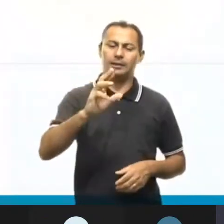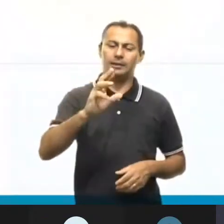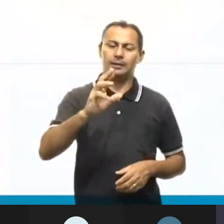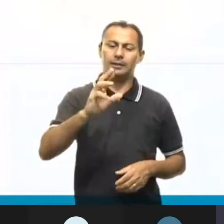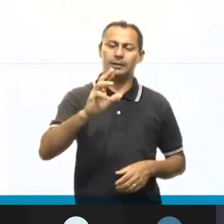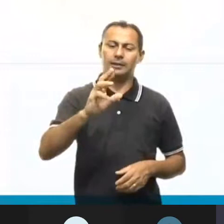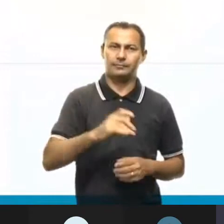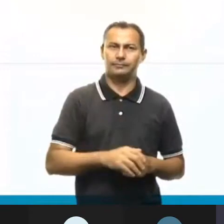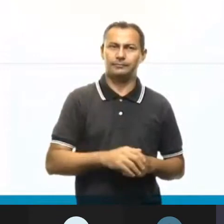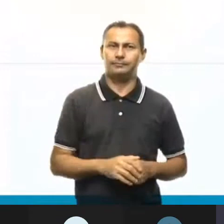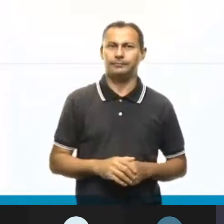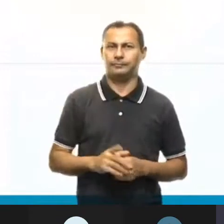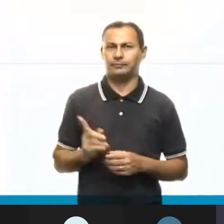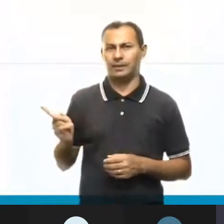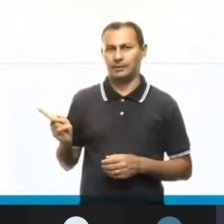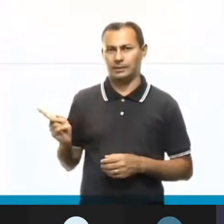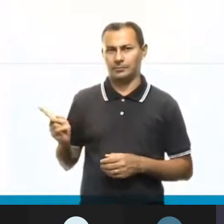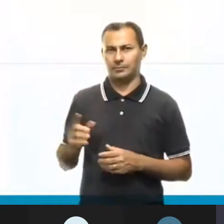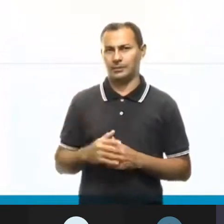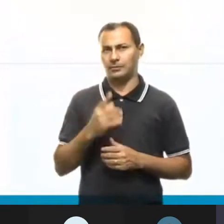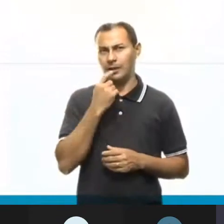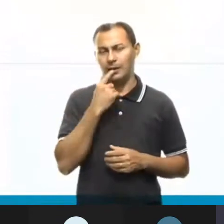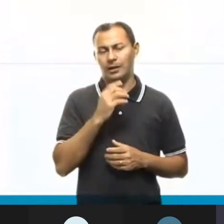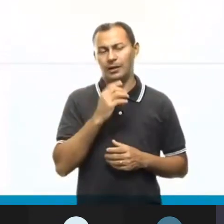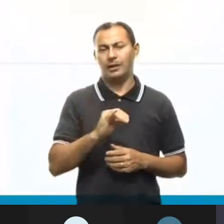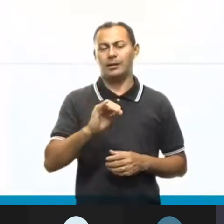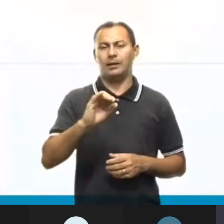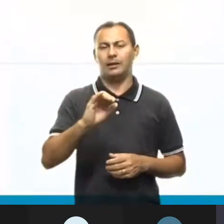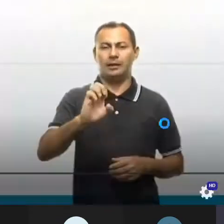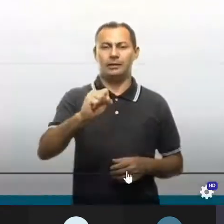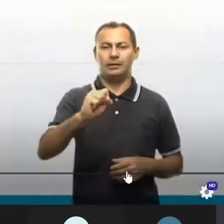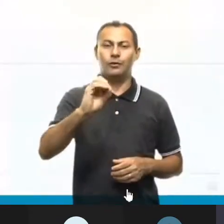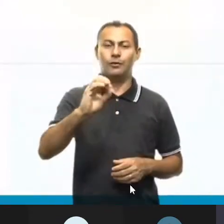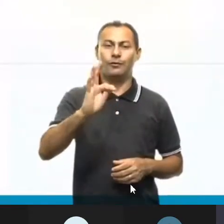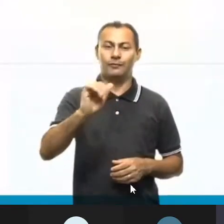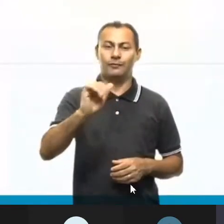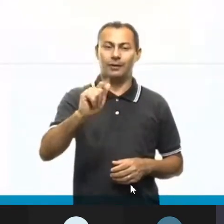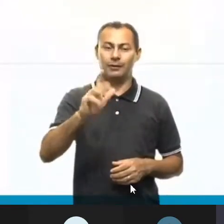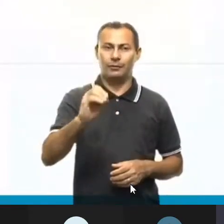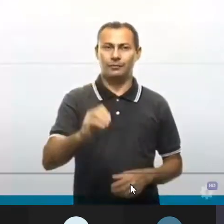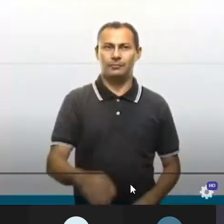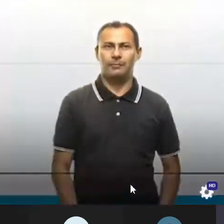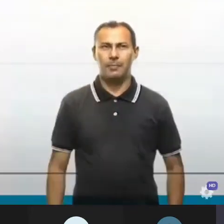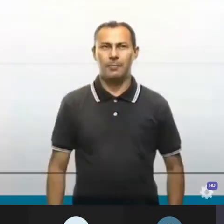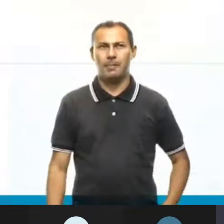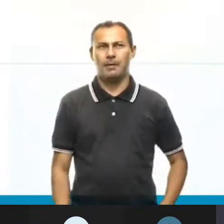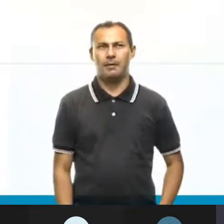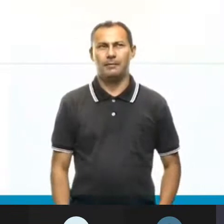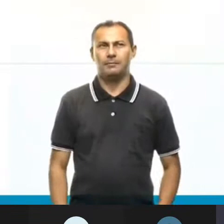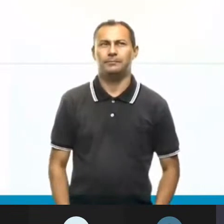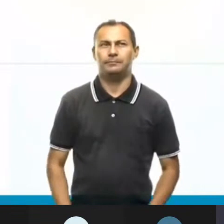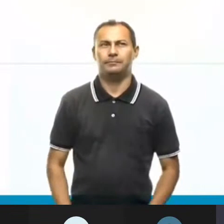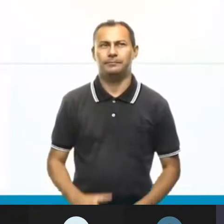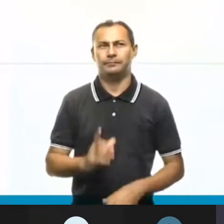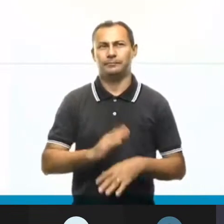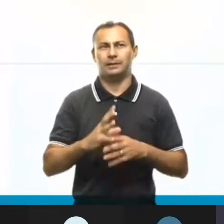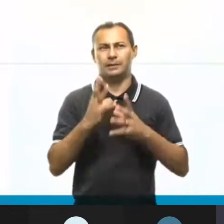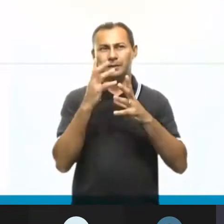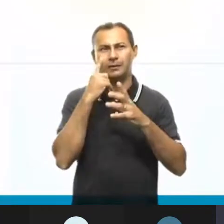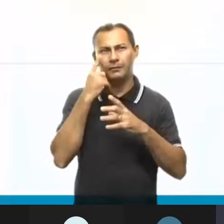estrutura aqui que eu apontei, esse daí é o esôfago. Então, nós temos aqui, né, essa camada